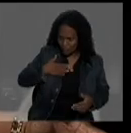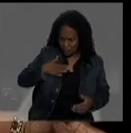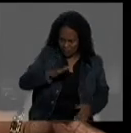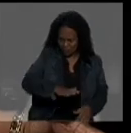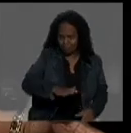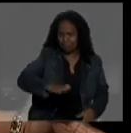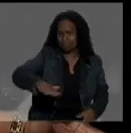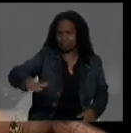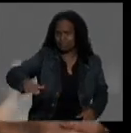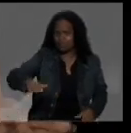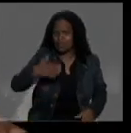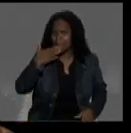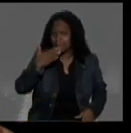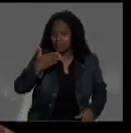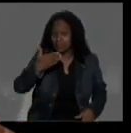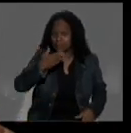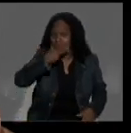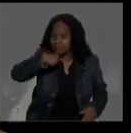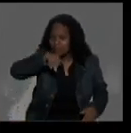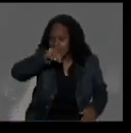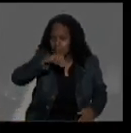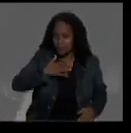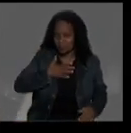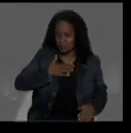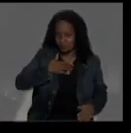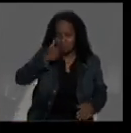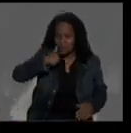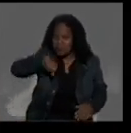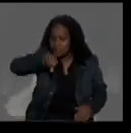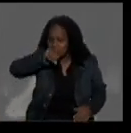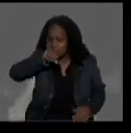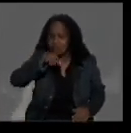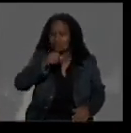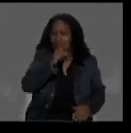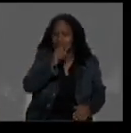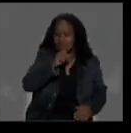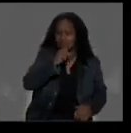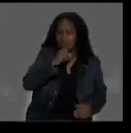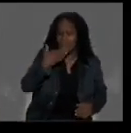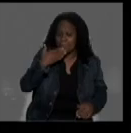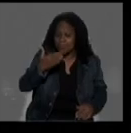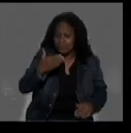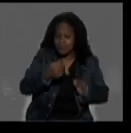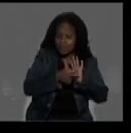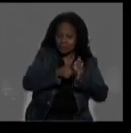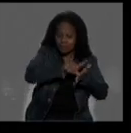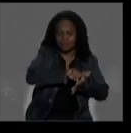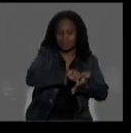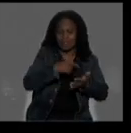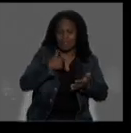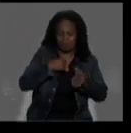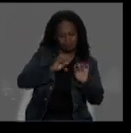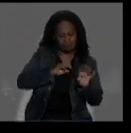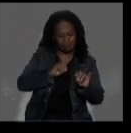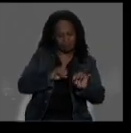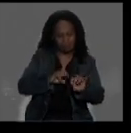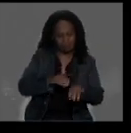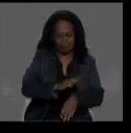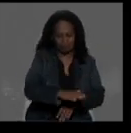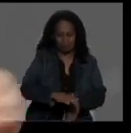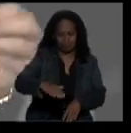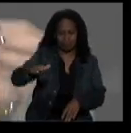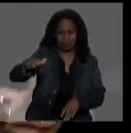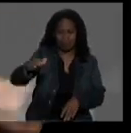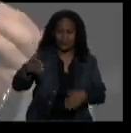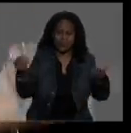minha infância. Né? Pedir bênção para a avó, pedir bênção para o pai, pedir bênção para o mais velho. Eu fui criada desse jeito, né?